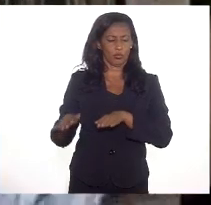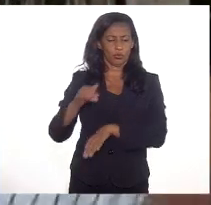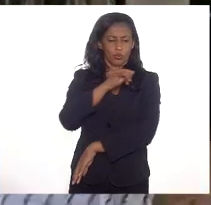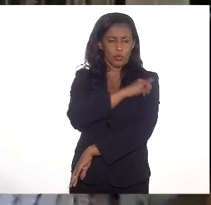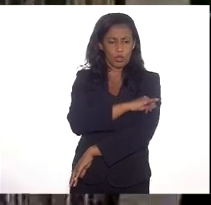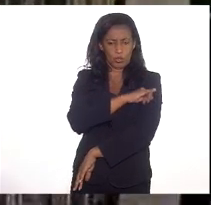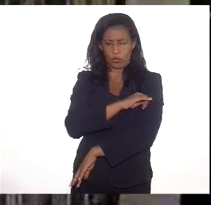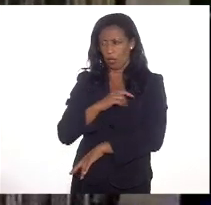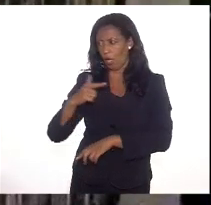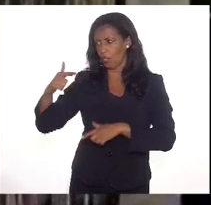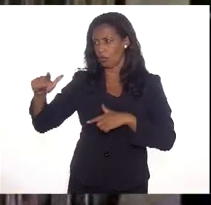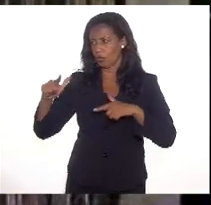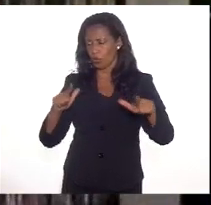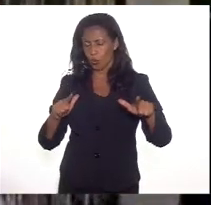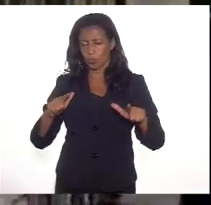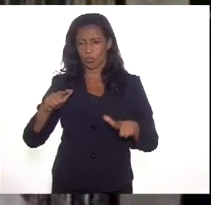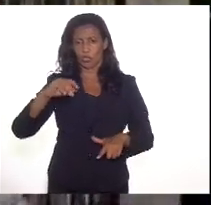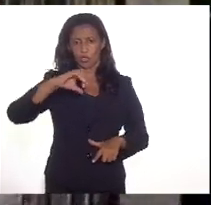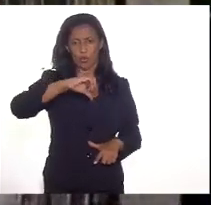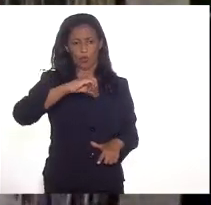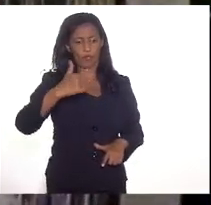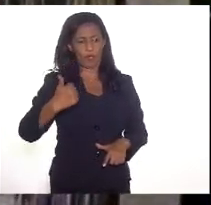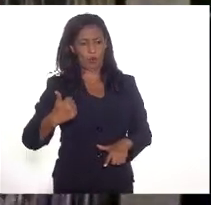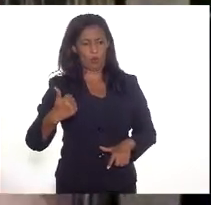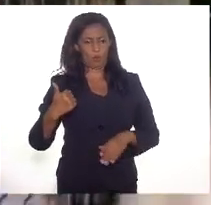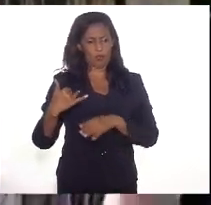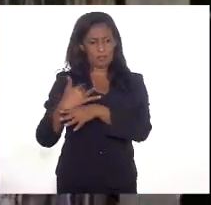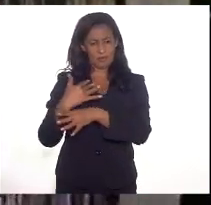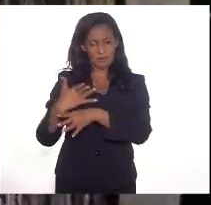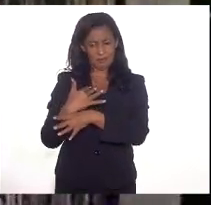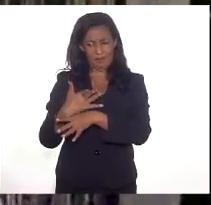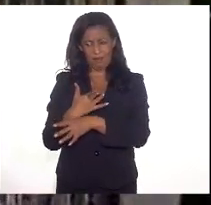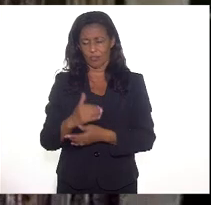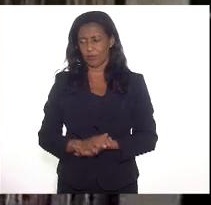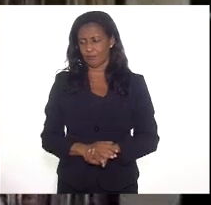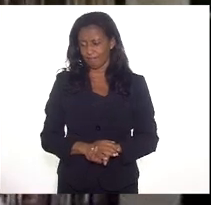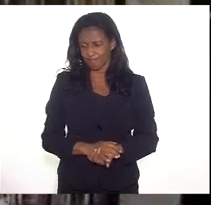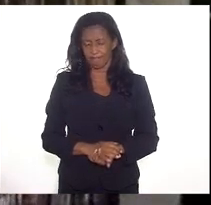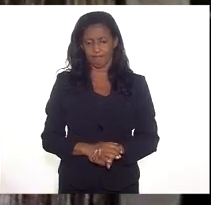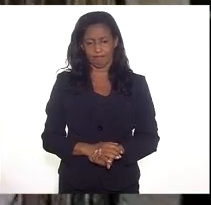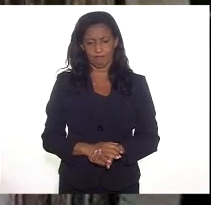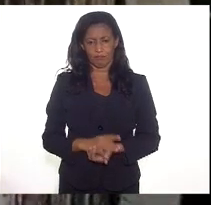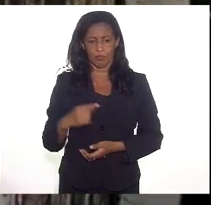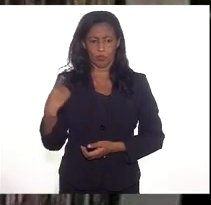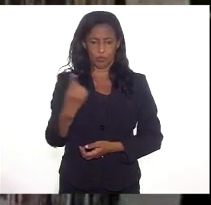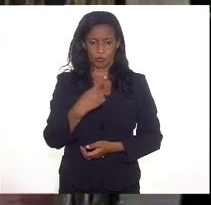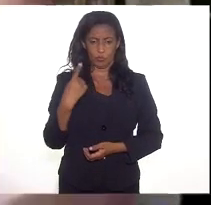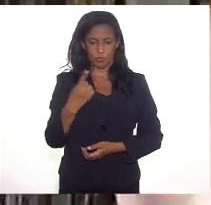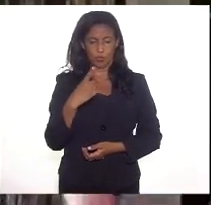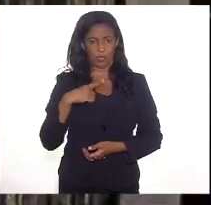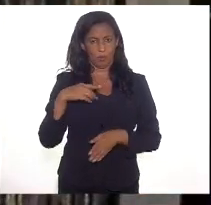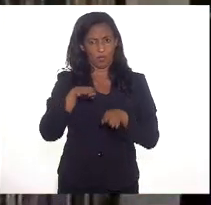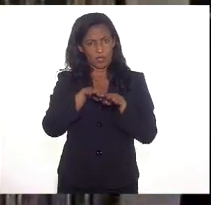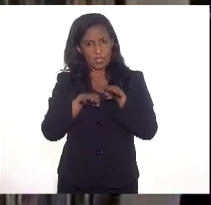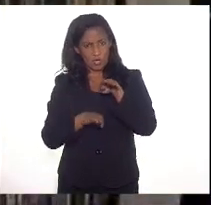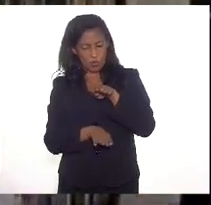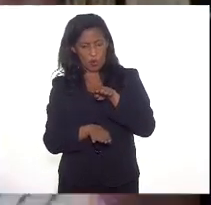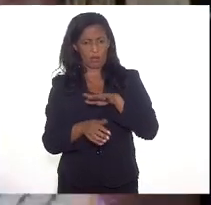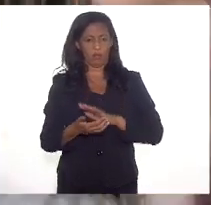às outras 91 cidades, é um negócio abissal. Nós temos as